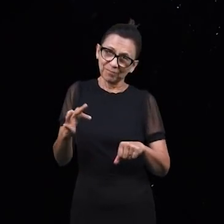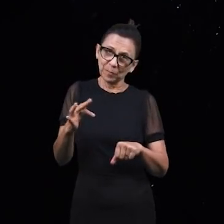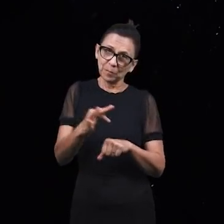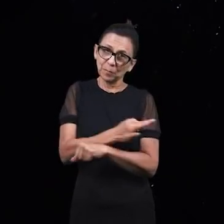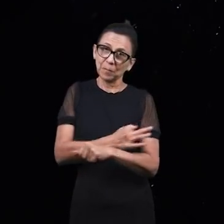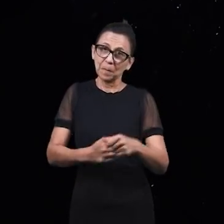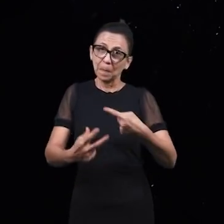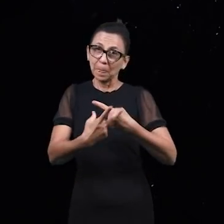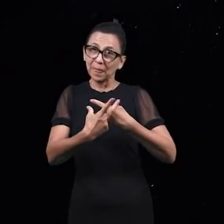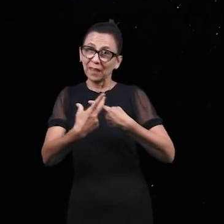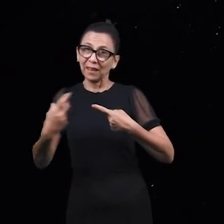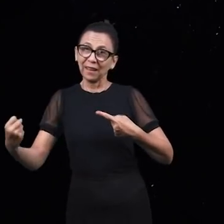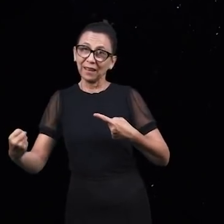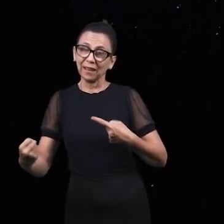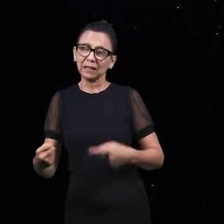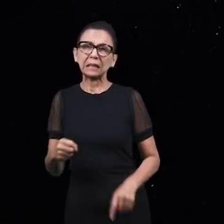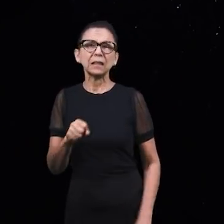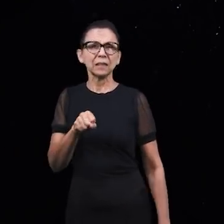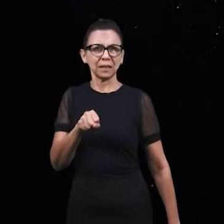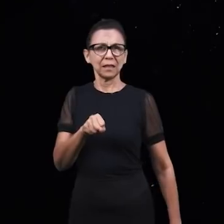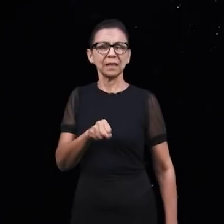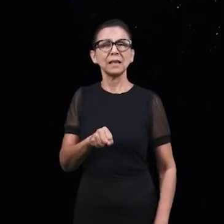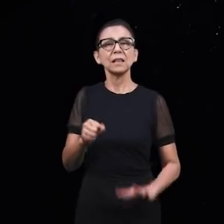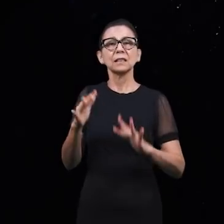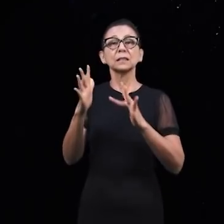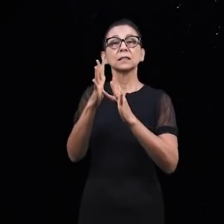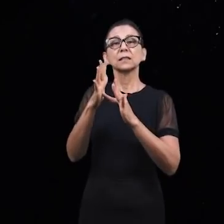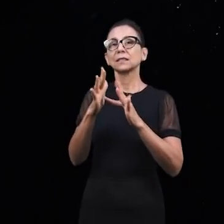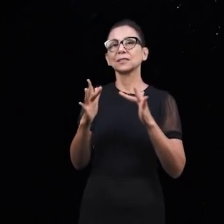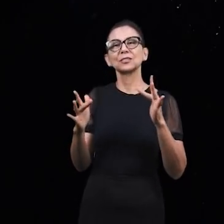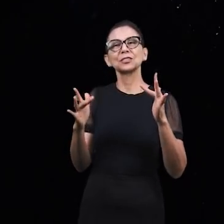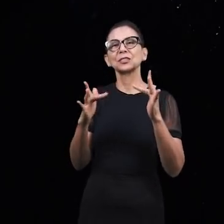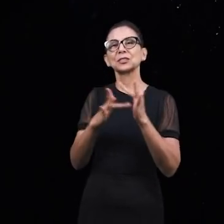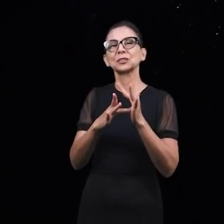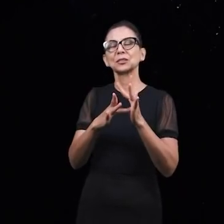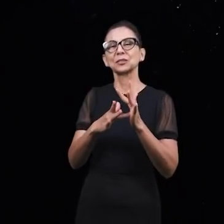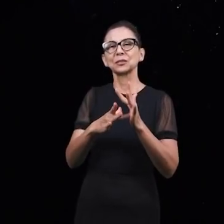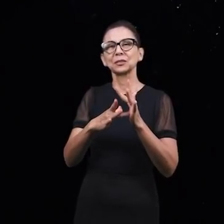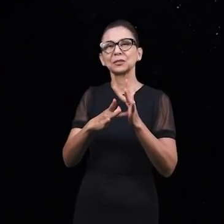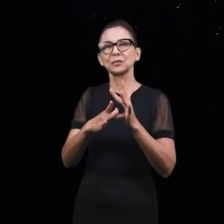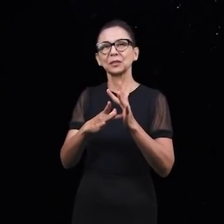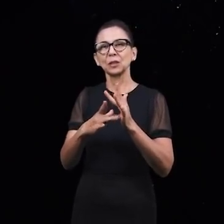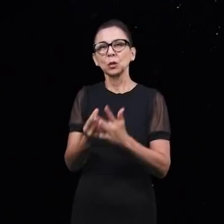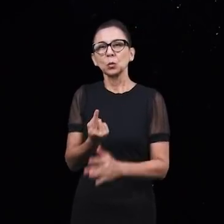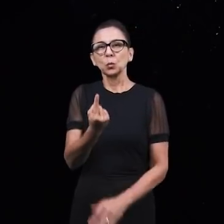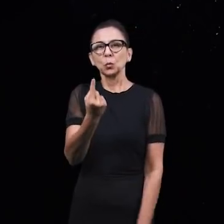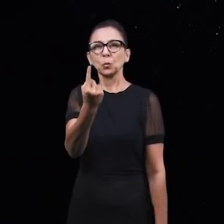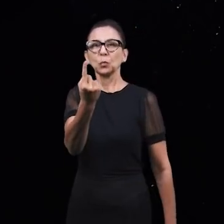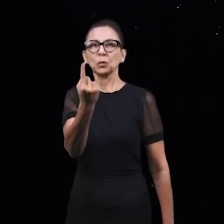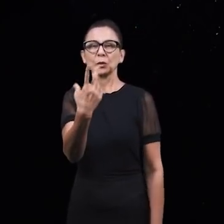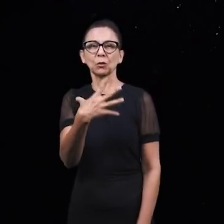venceu a dor. Ele é Jesus,